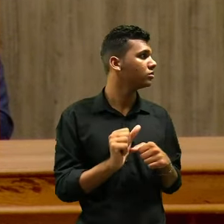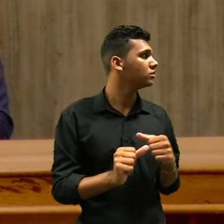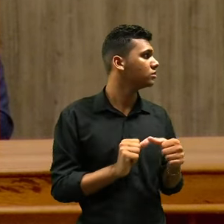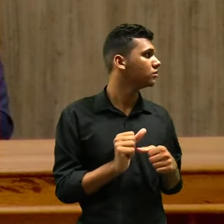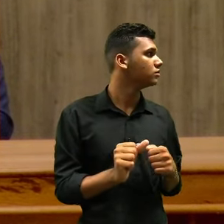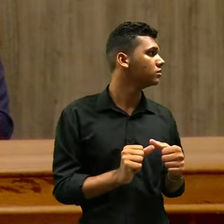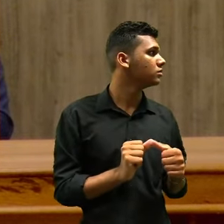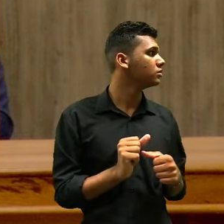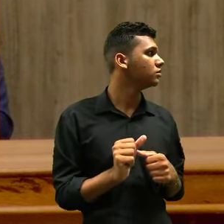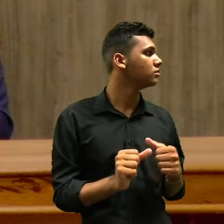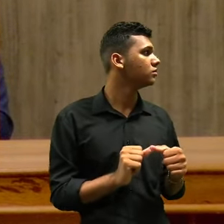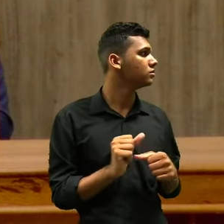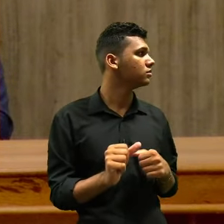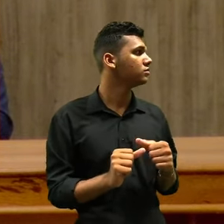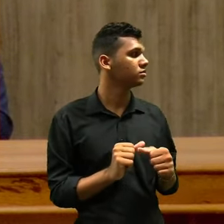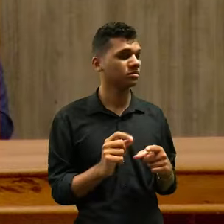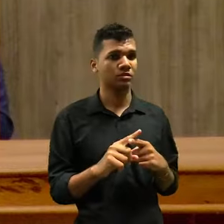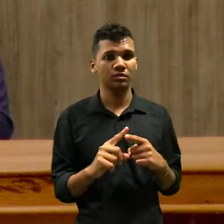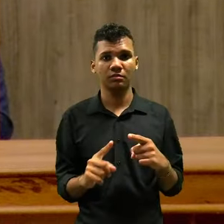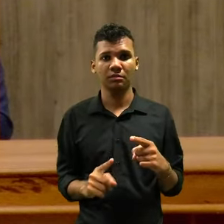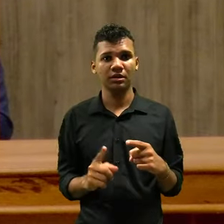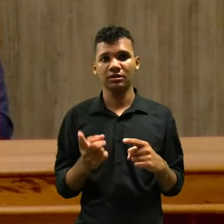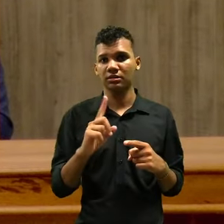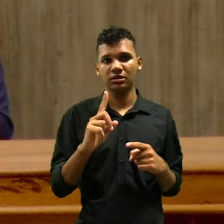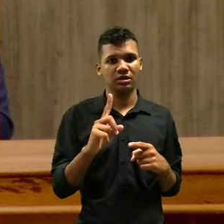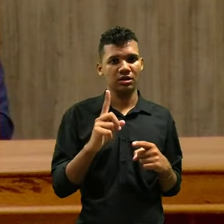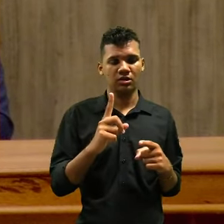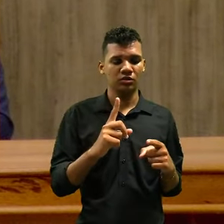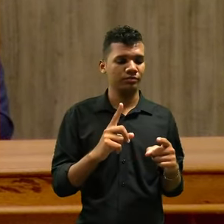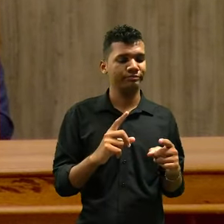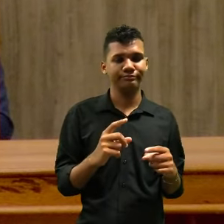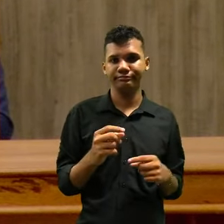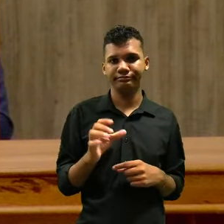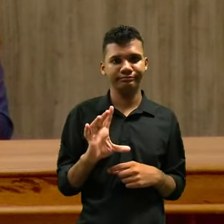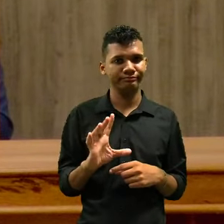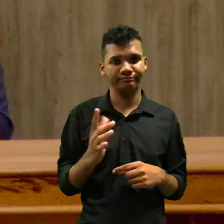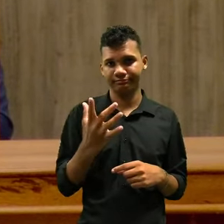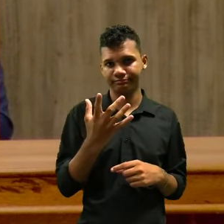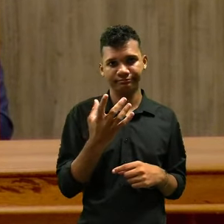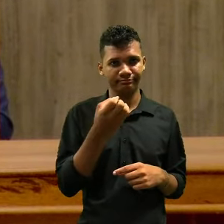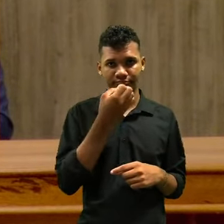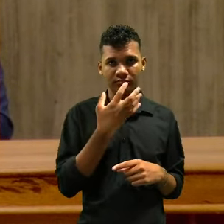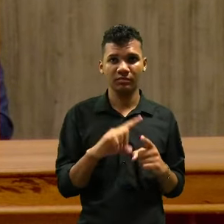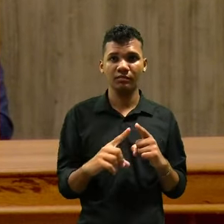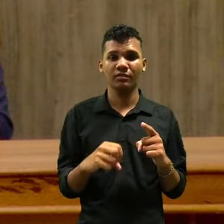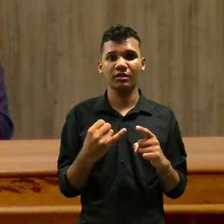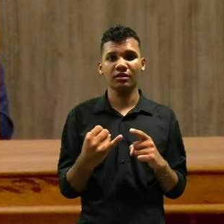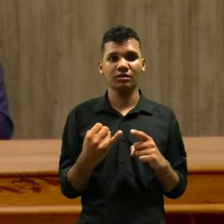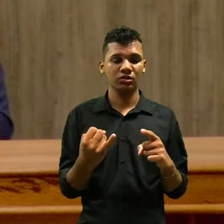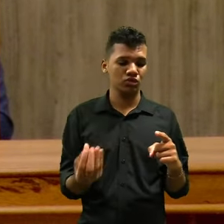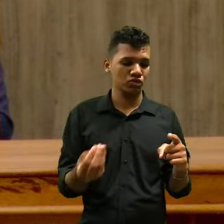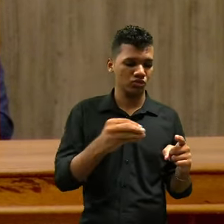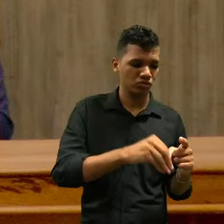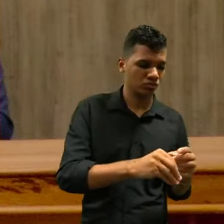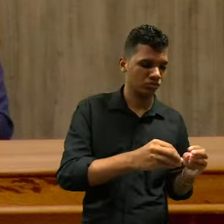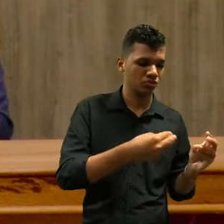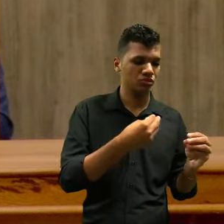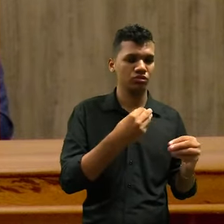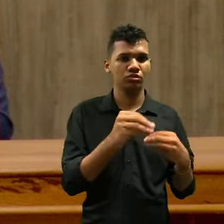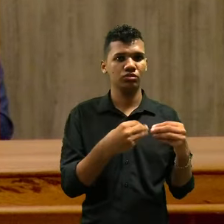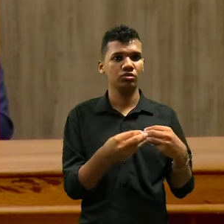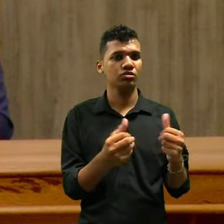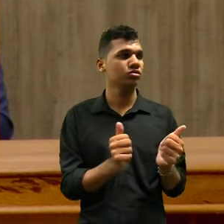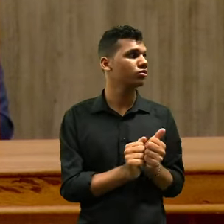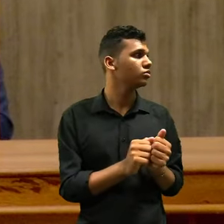sabe areia não aduba e pegar o adubo e colocar com areia o que que é preciso